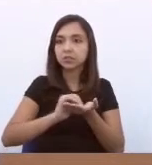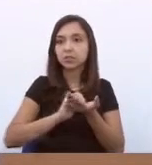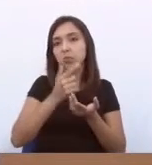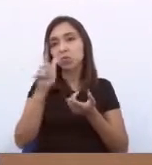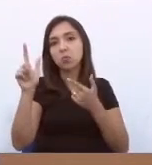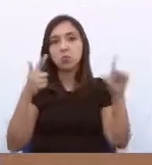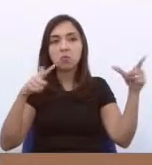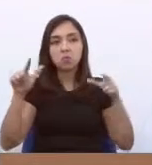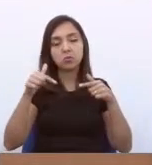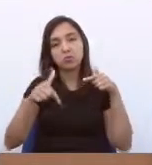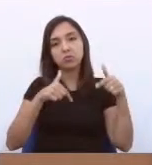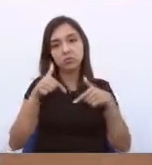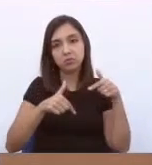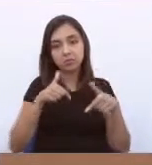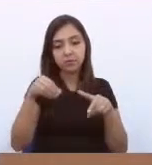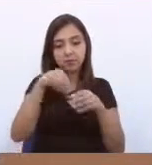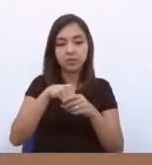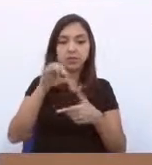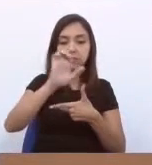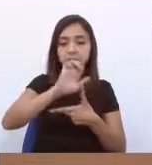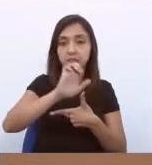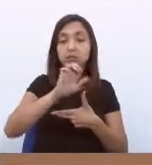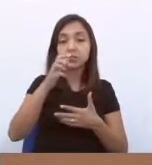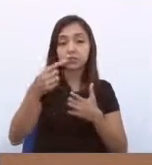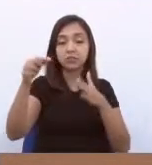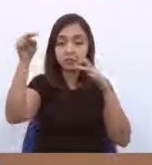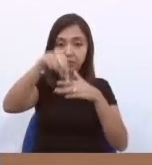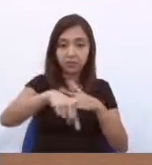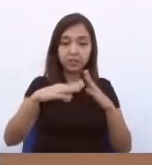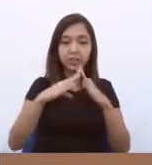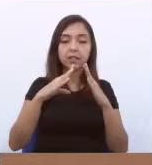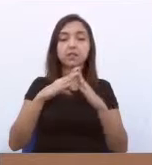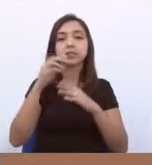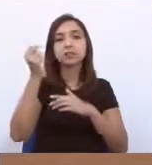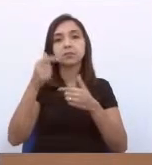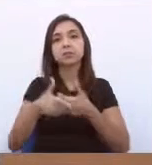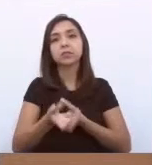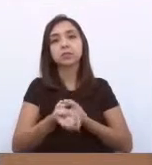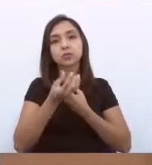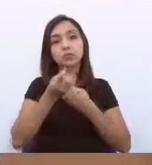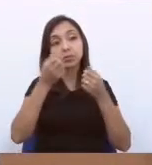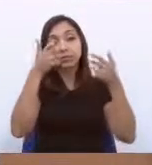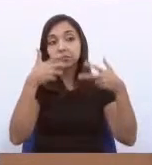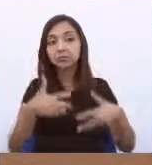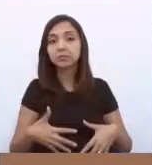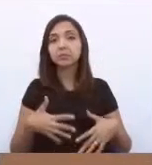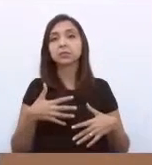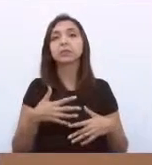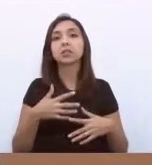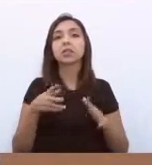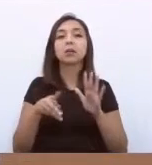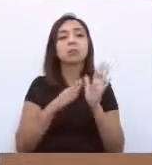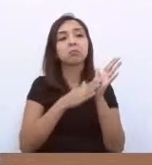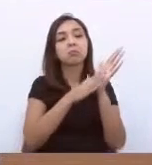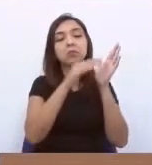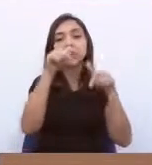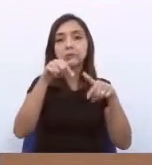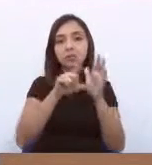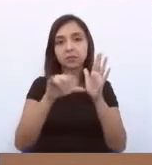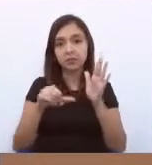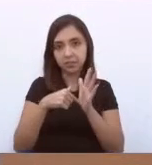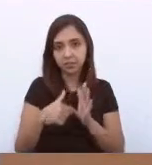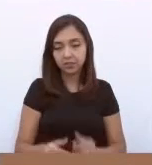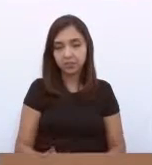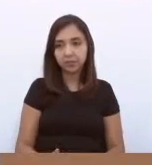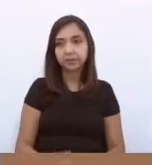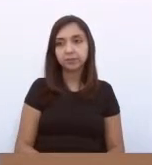demais servidores do Executivo que vêm aqui nessa casa prestar informação relativamente à proposta dessa lei